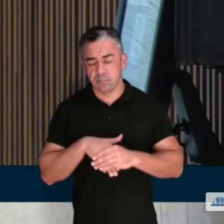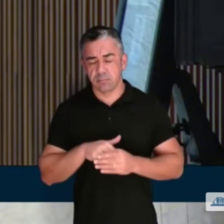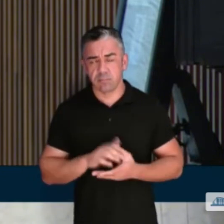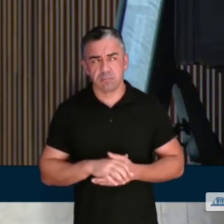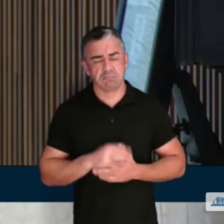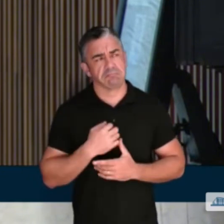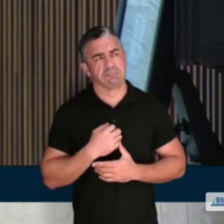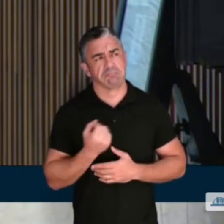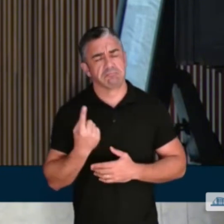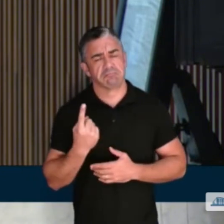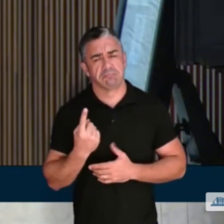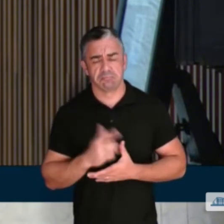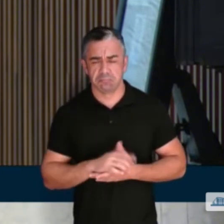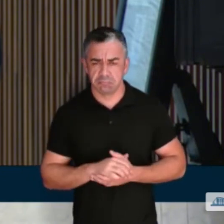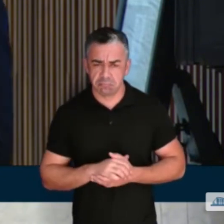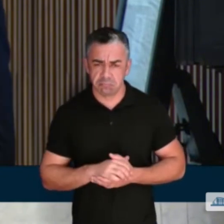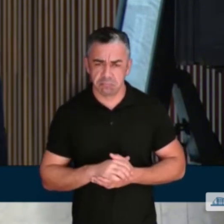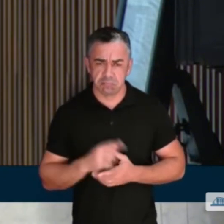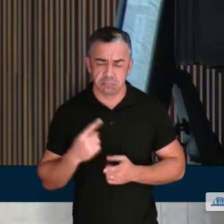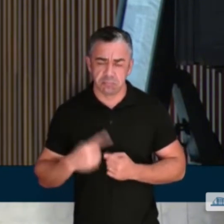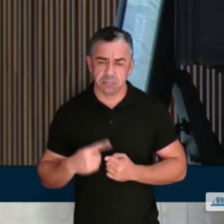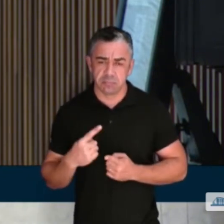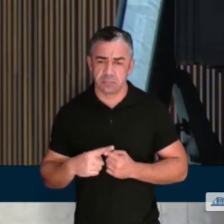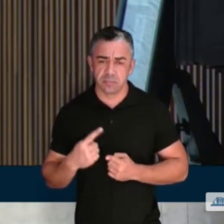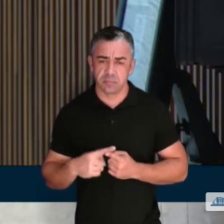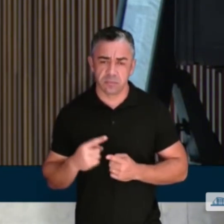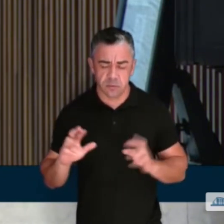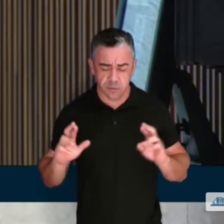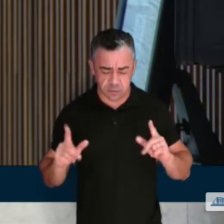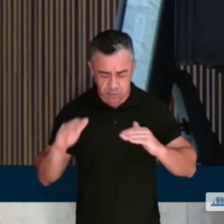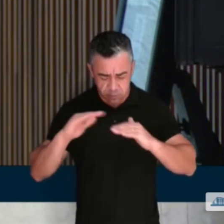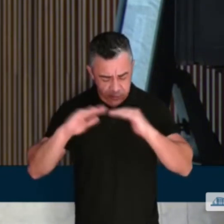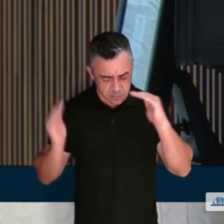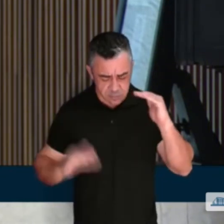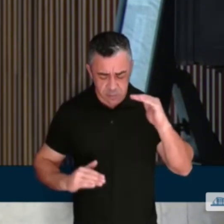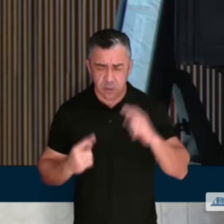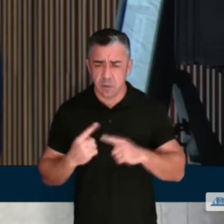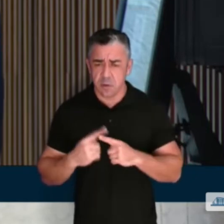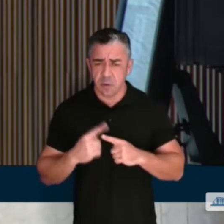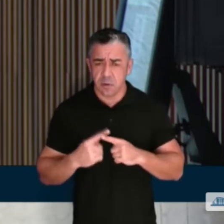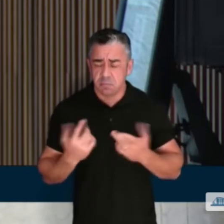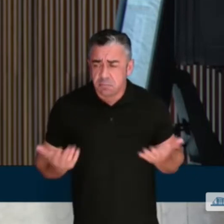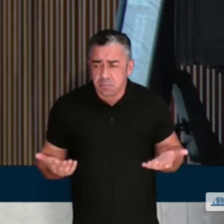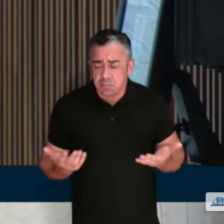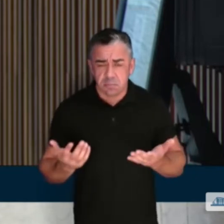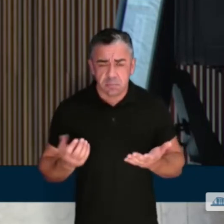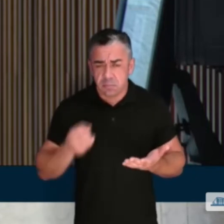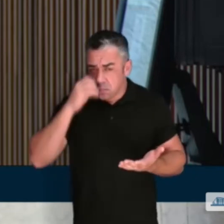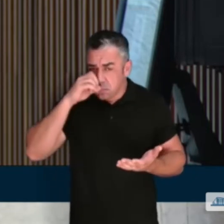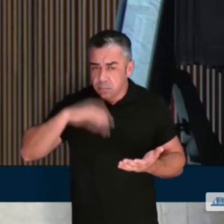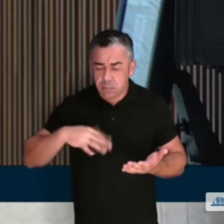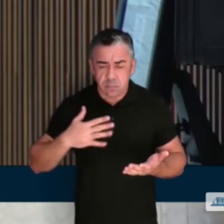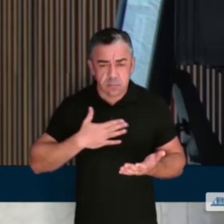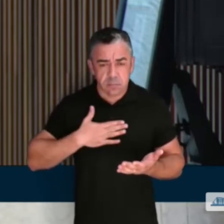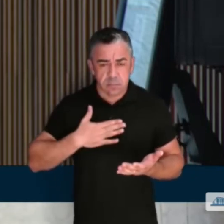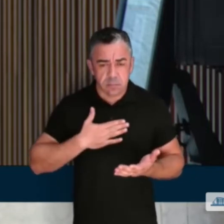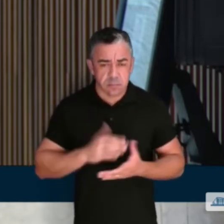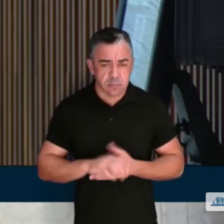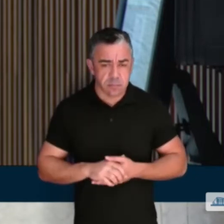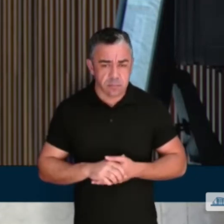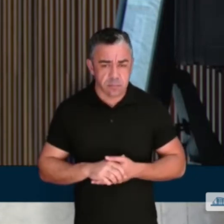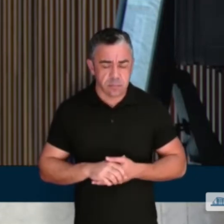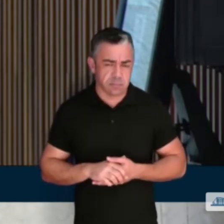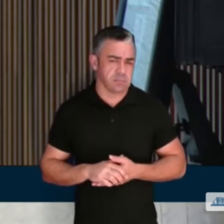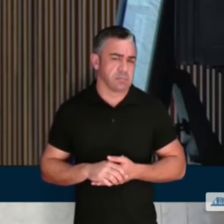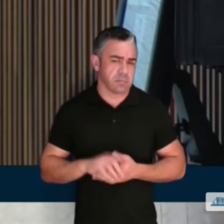fiquei intrigado, porque tamanha desproporção, porque tamanha agressividade. Será